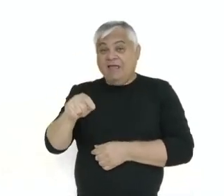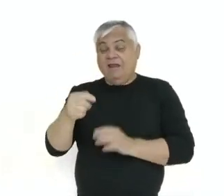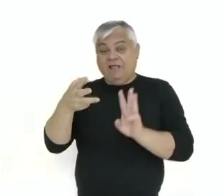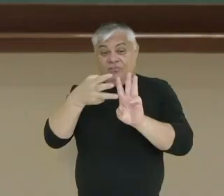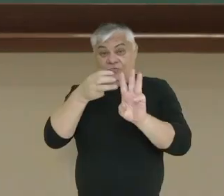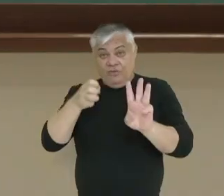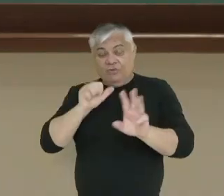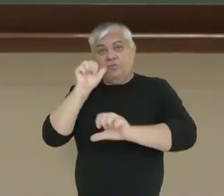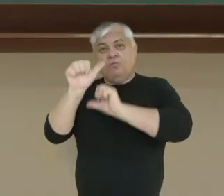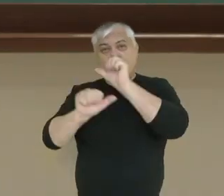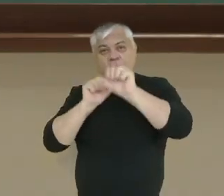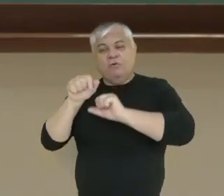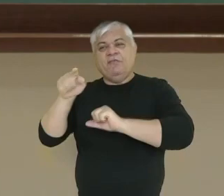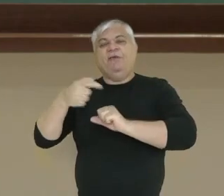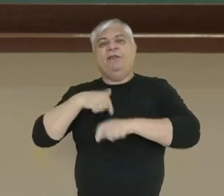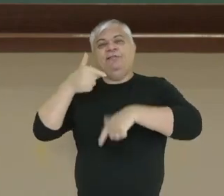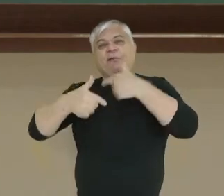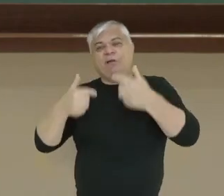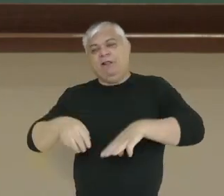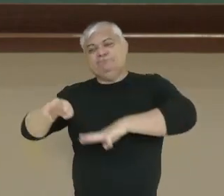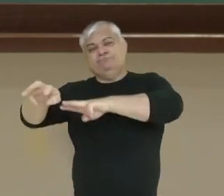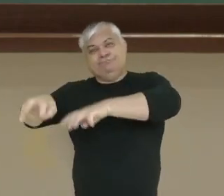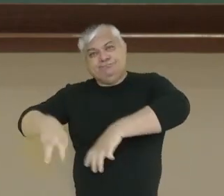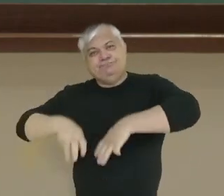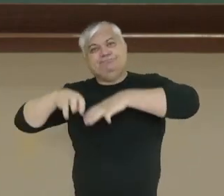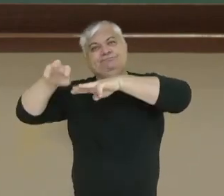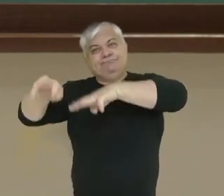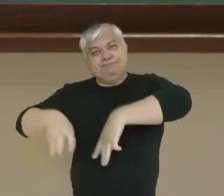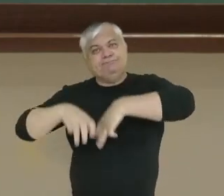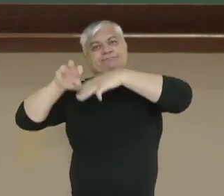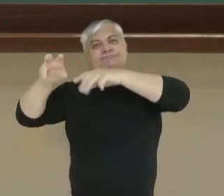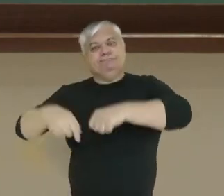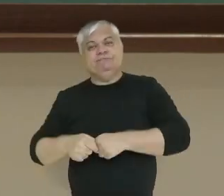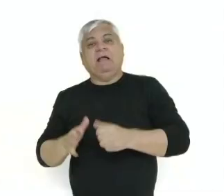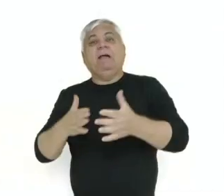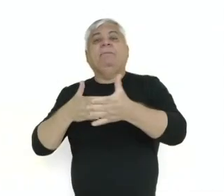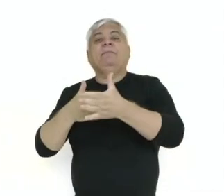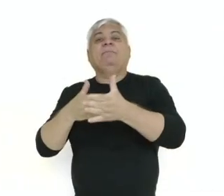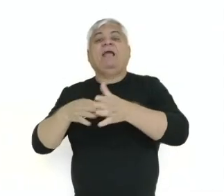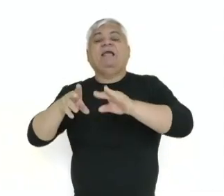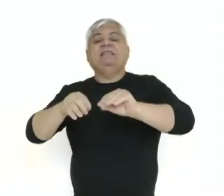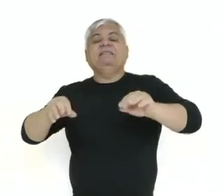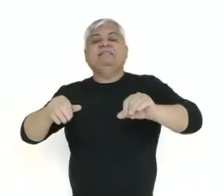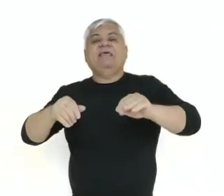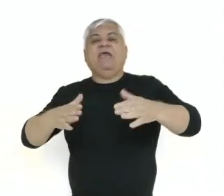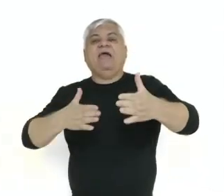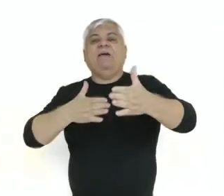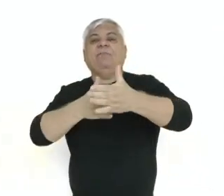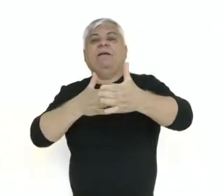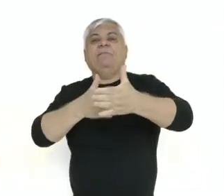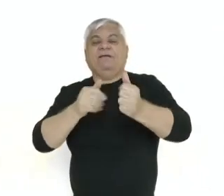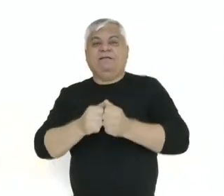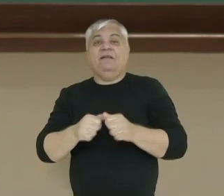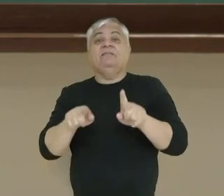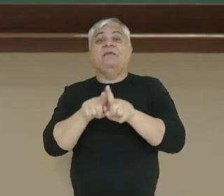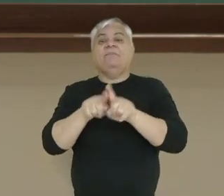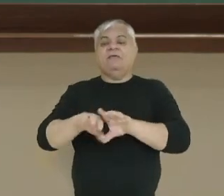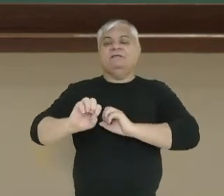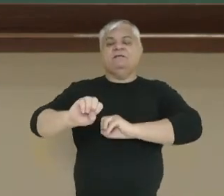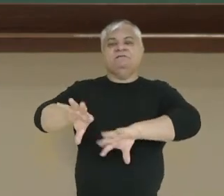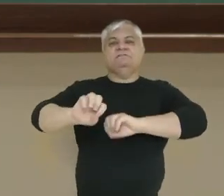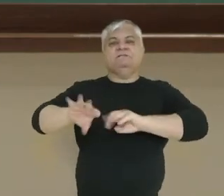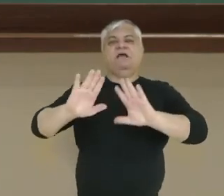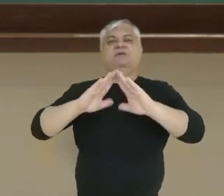índios em agricultores, delimitar melhor as suas terras e proporcionar uma educação moral, ou